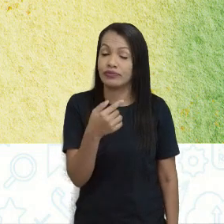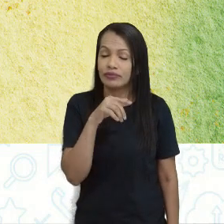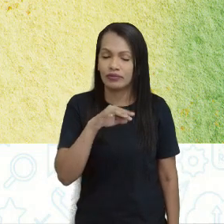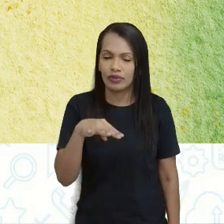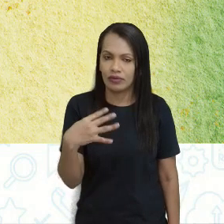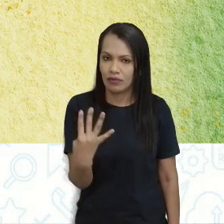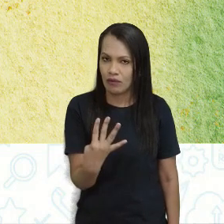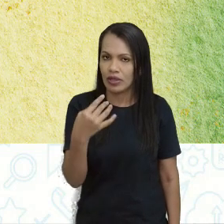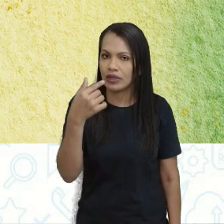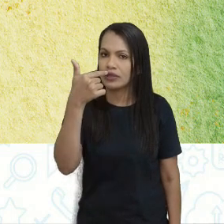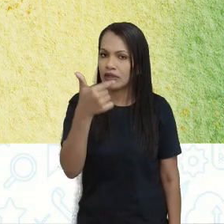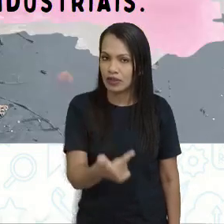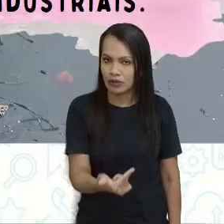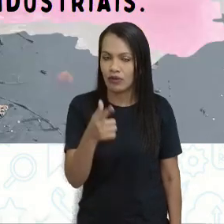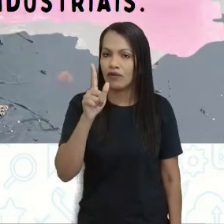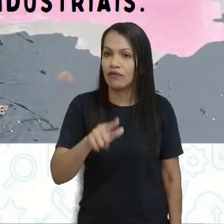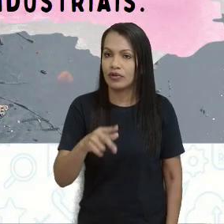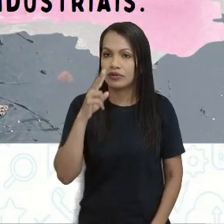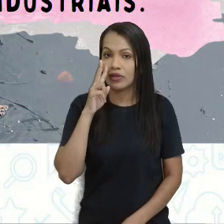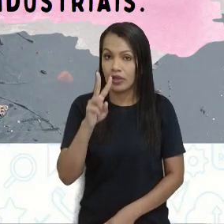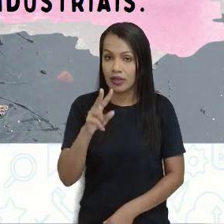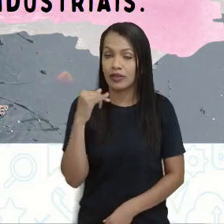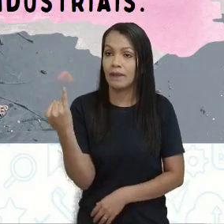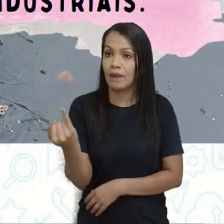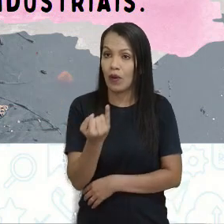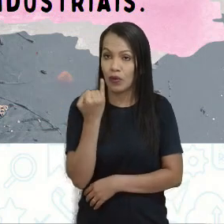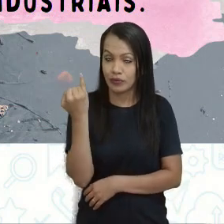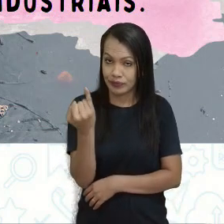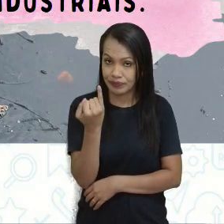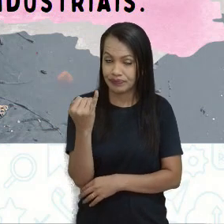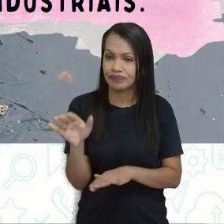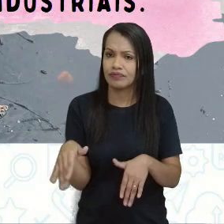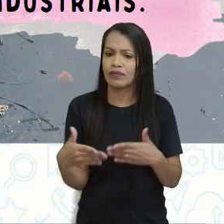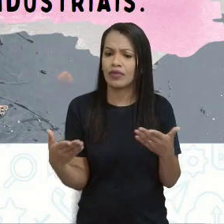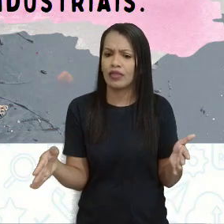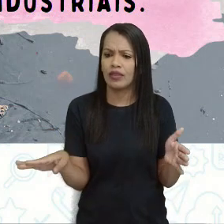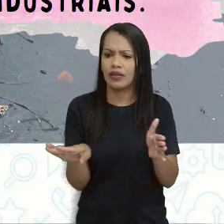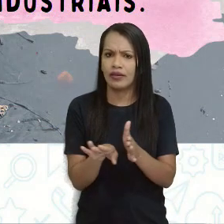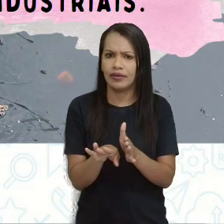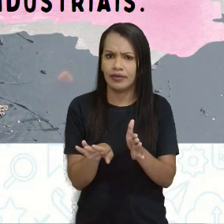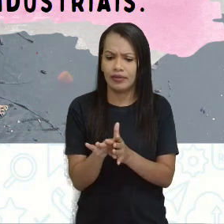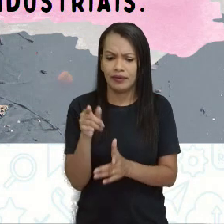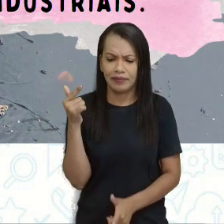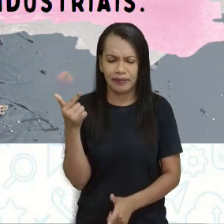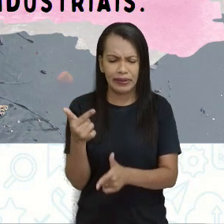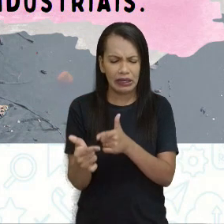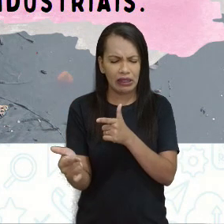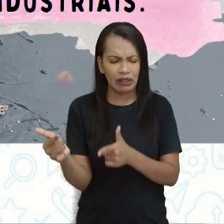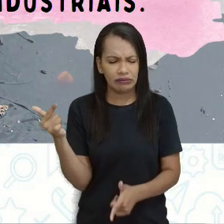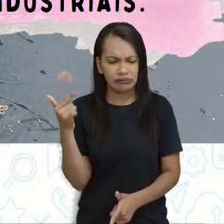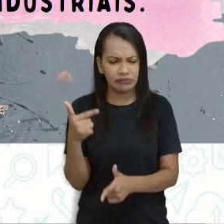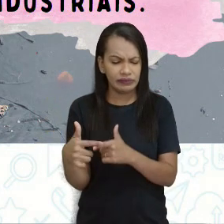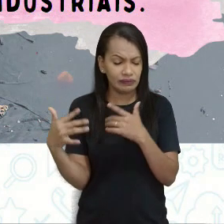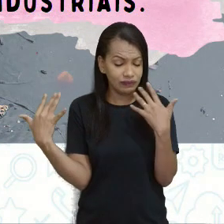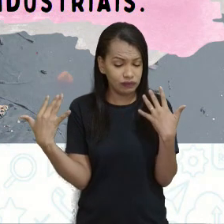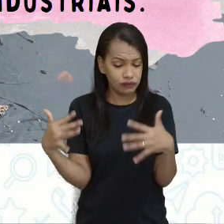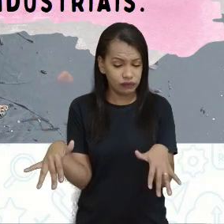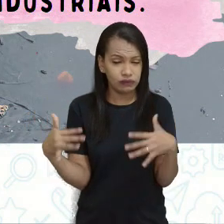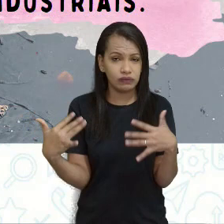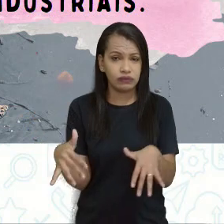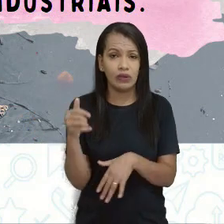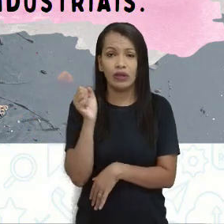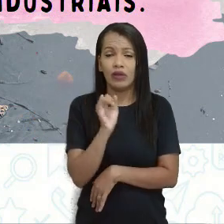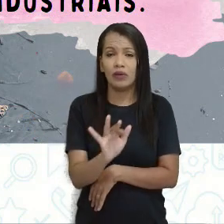rio, né? Veja a importância. E aí a gente chega a esse problemão, né? Essa imagem